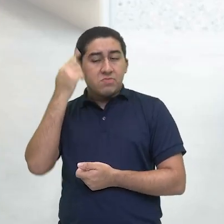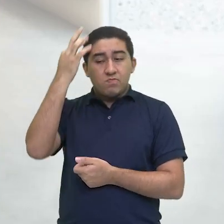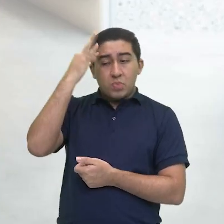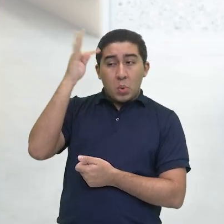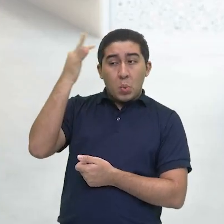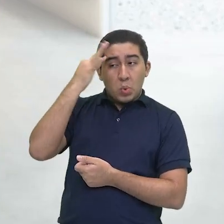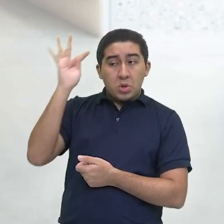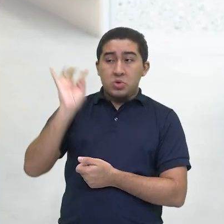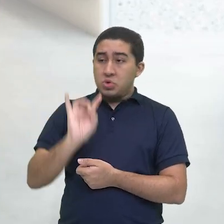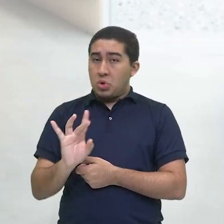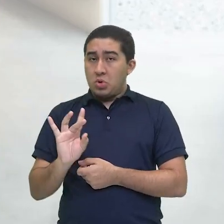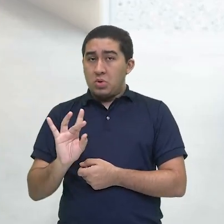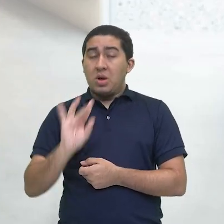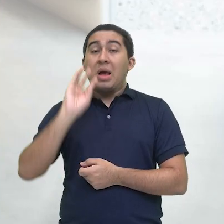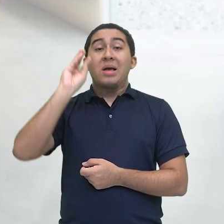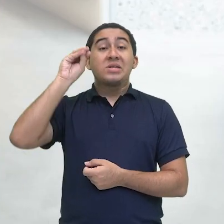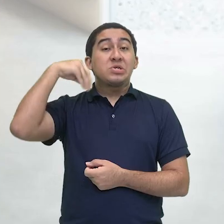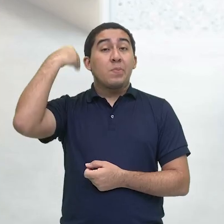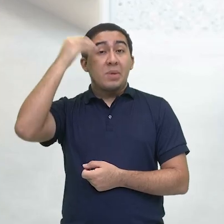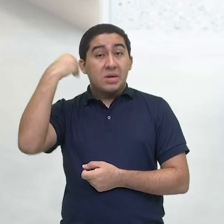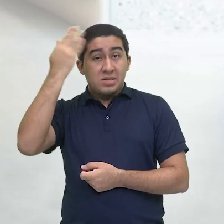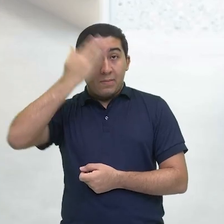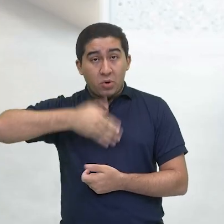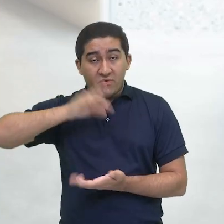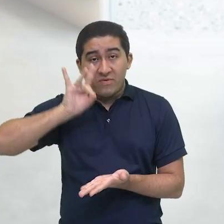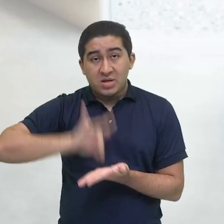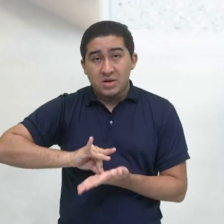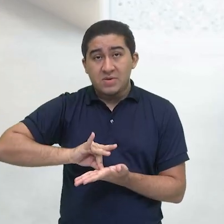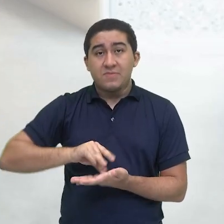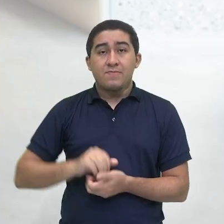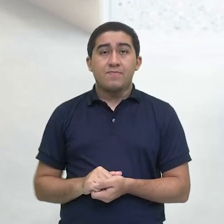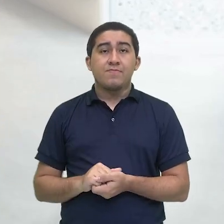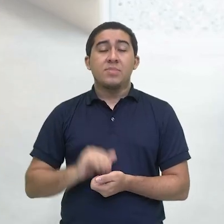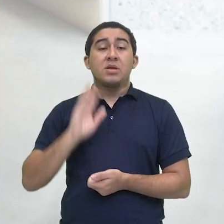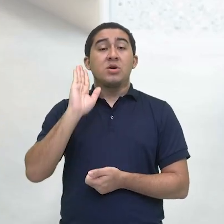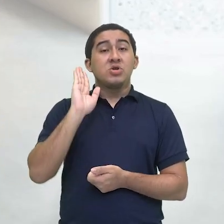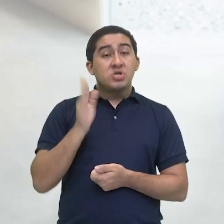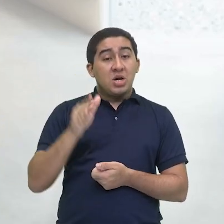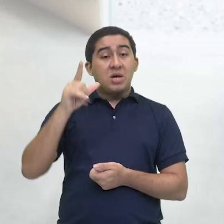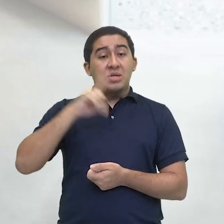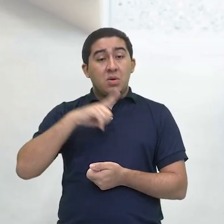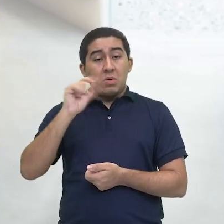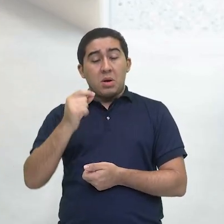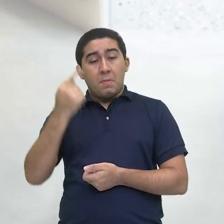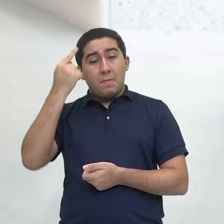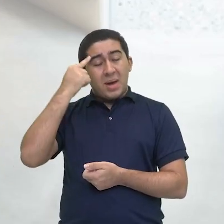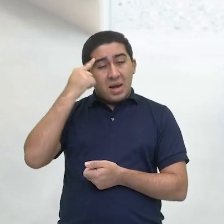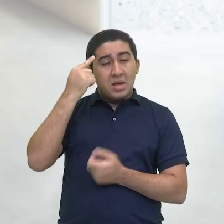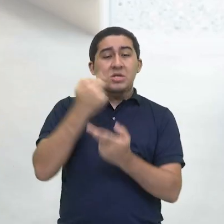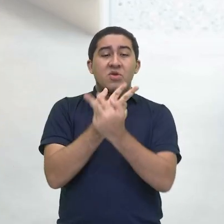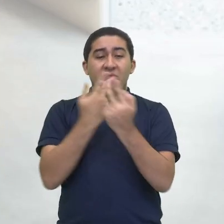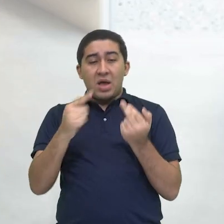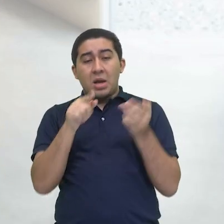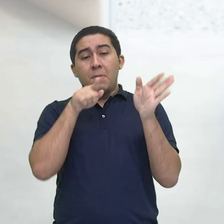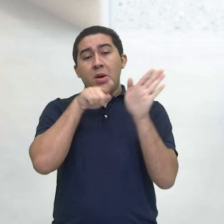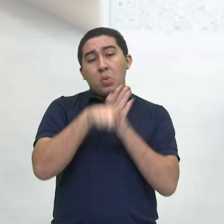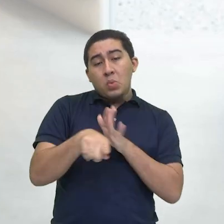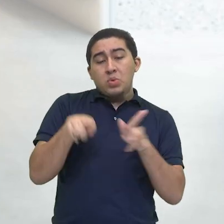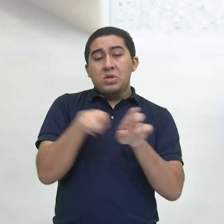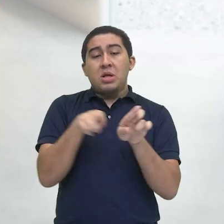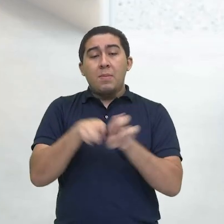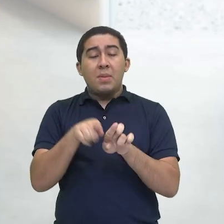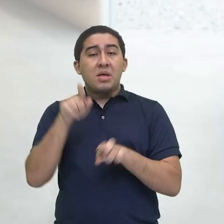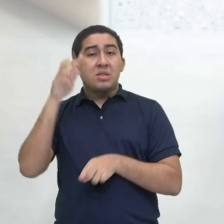aquela experimentação vai comprovar. Feito isso, né, essa formulação, a pergunta,